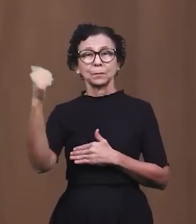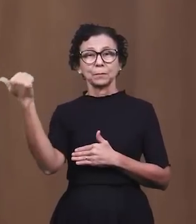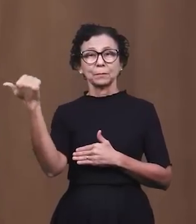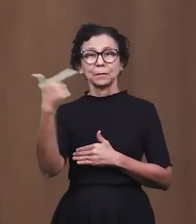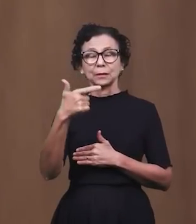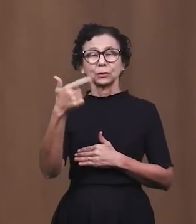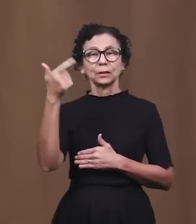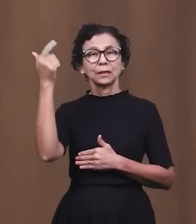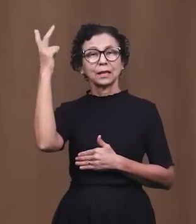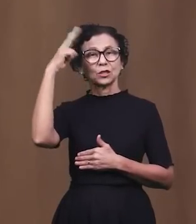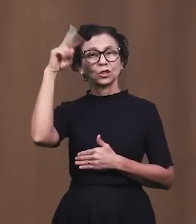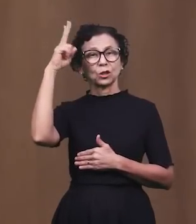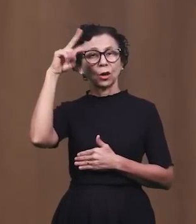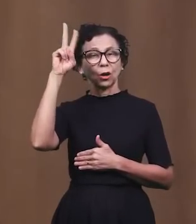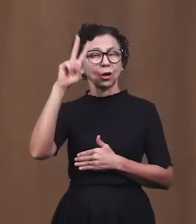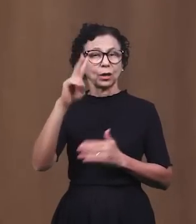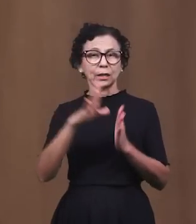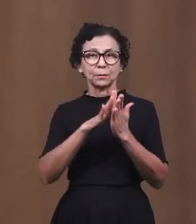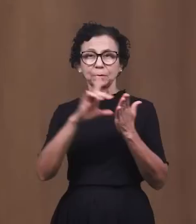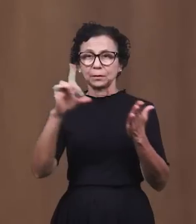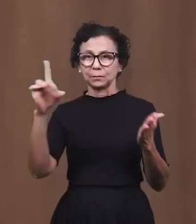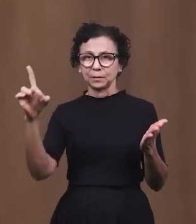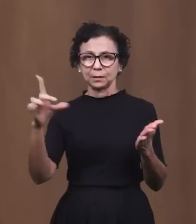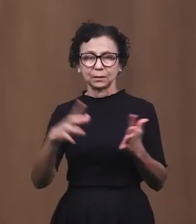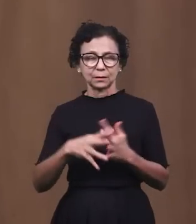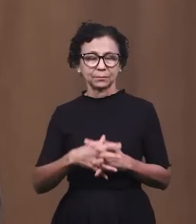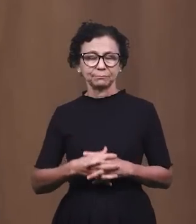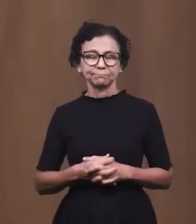da letra. Bom,